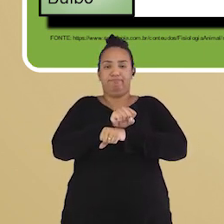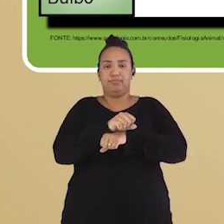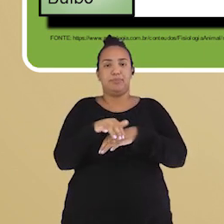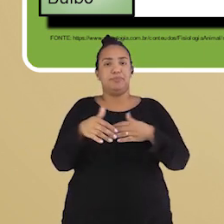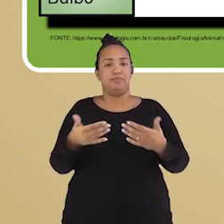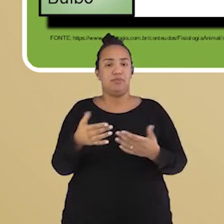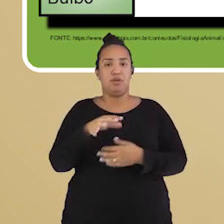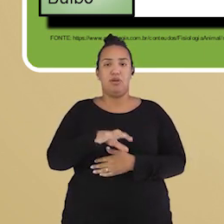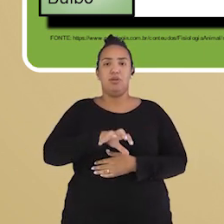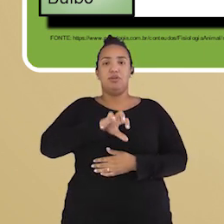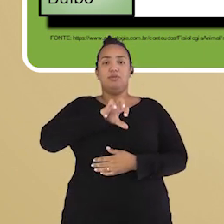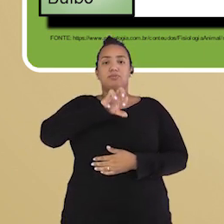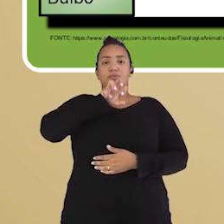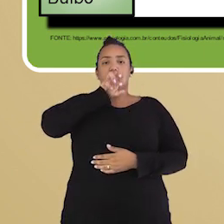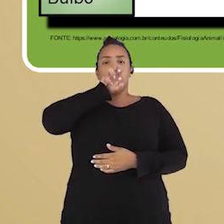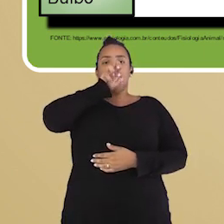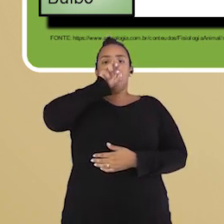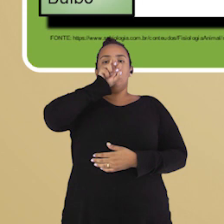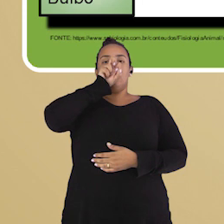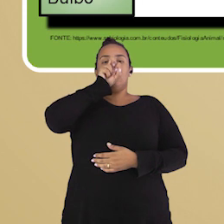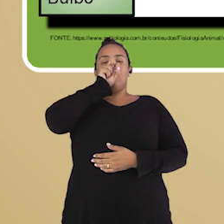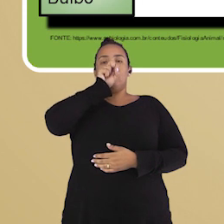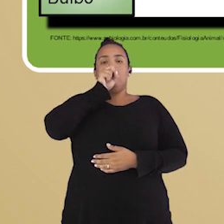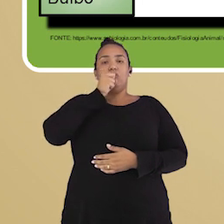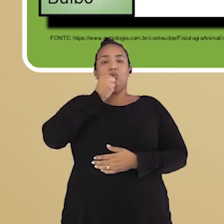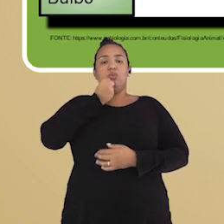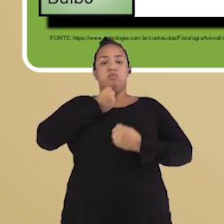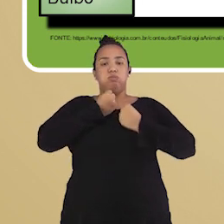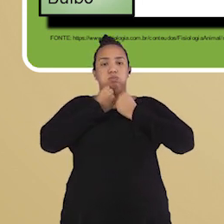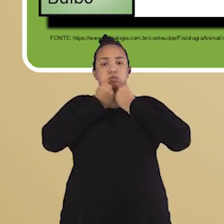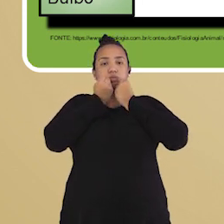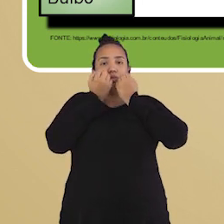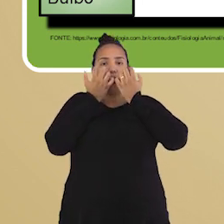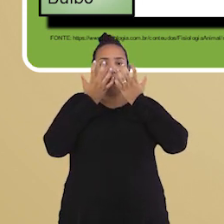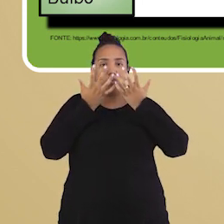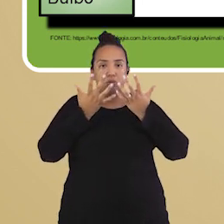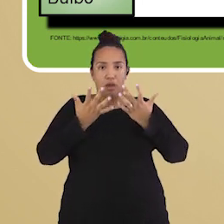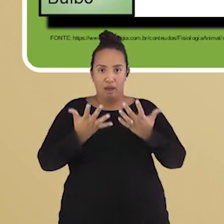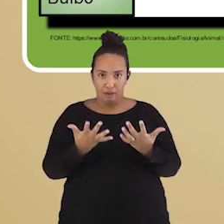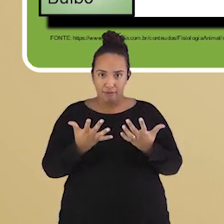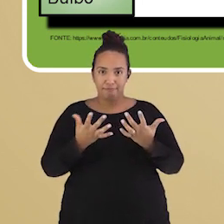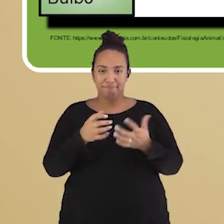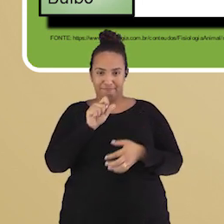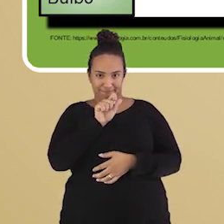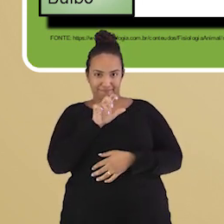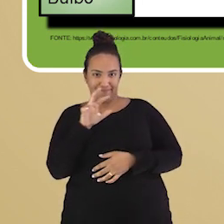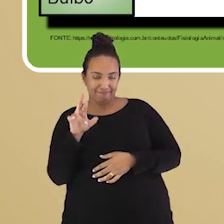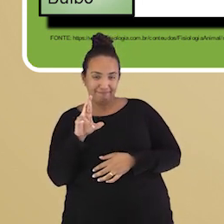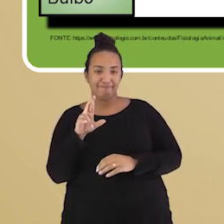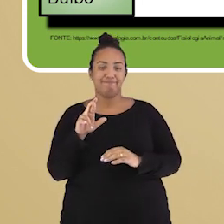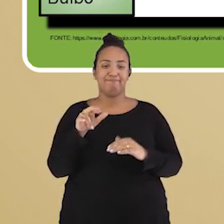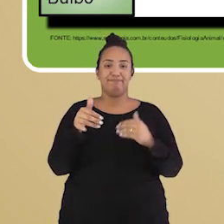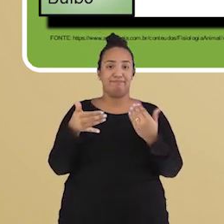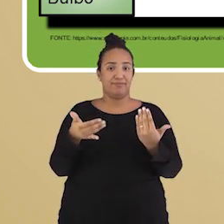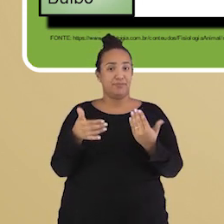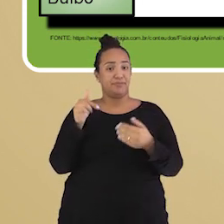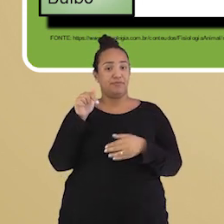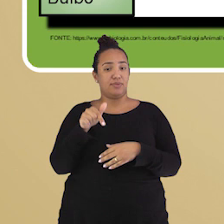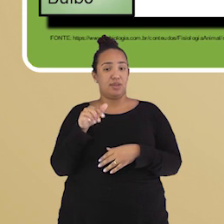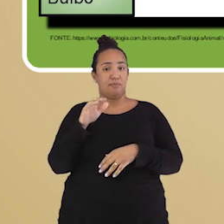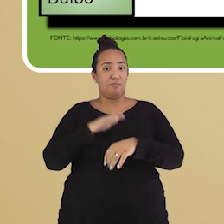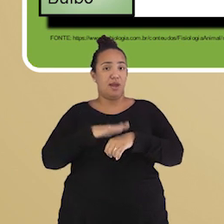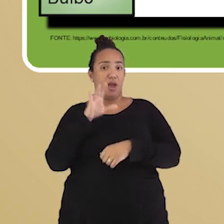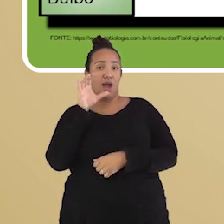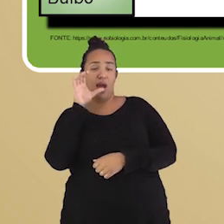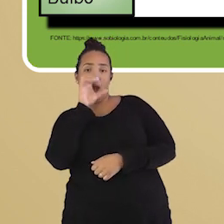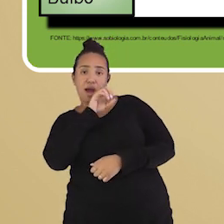de inspirar, que é trazer o ar para dentro do seu corpo, e de expirar, que é levar o ar para fora, mais